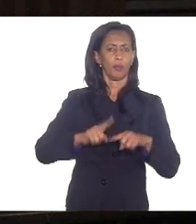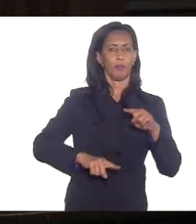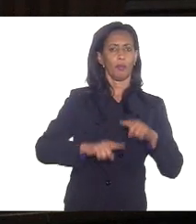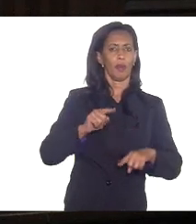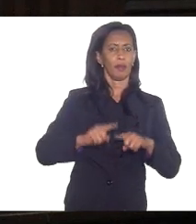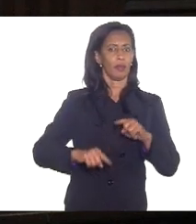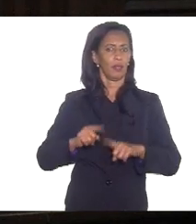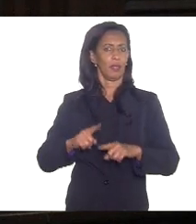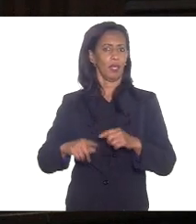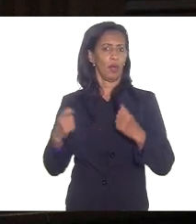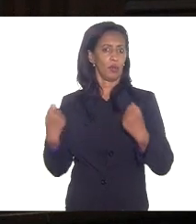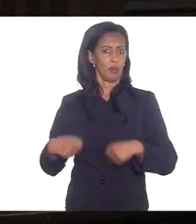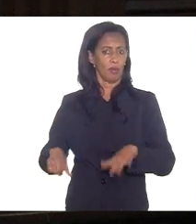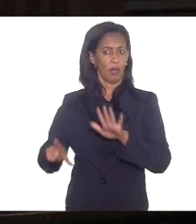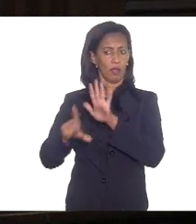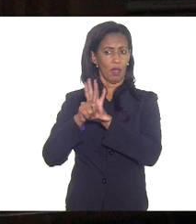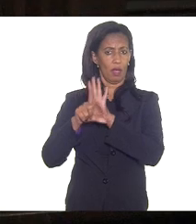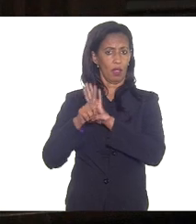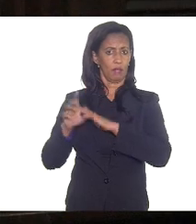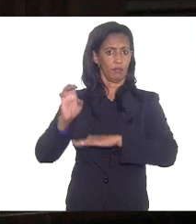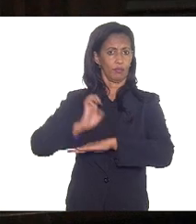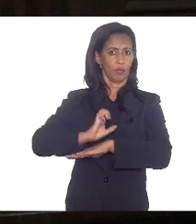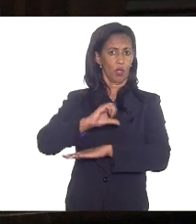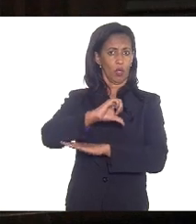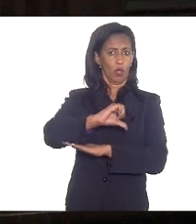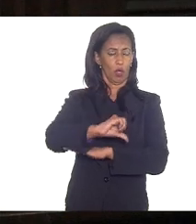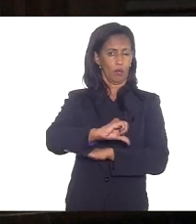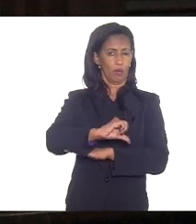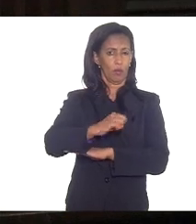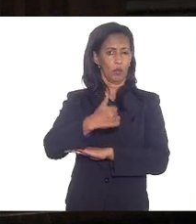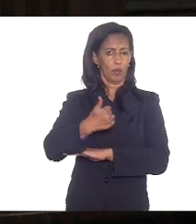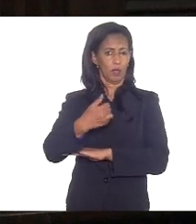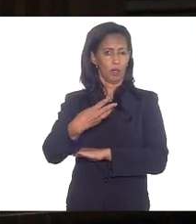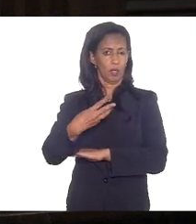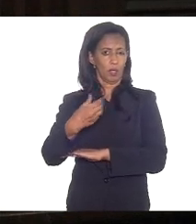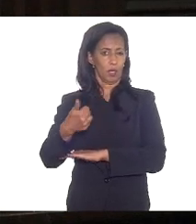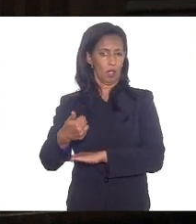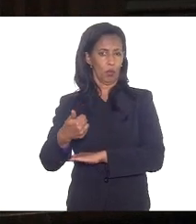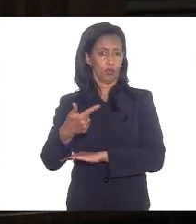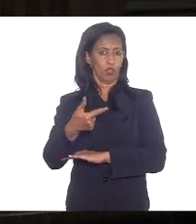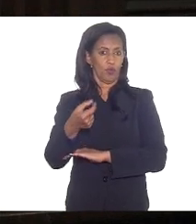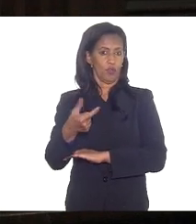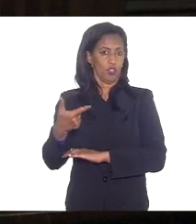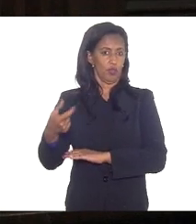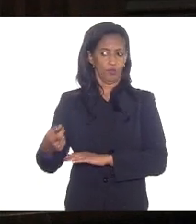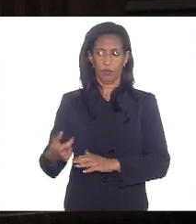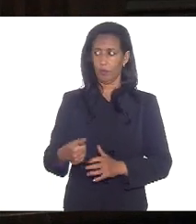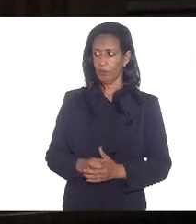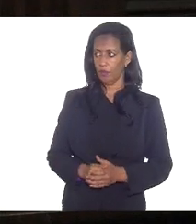para fins de cumprimento da Lei Estadual 9.131, de 14 de dezembro de 2020. Em outras